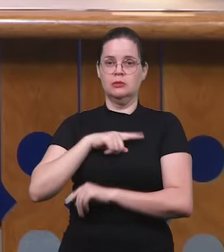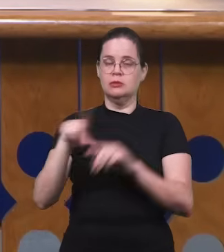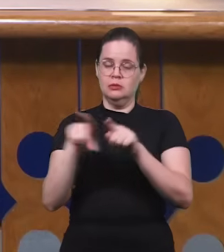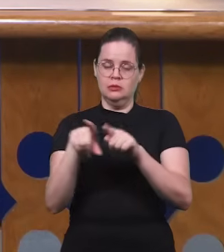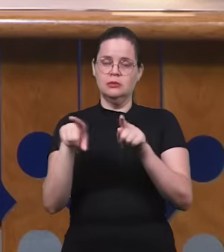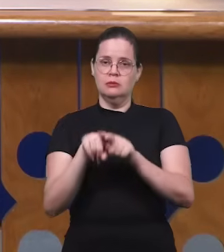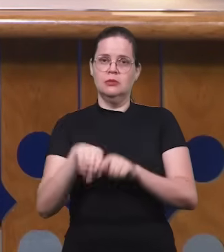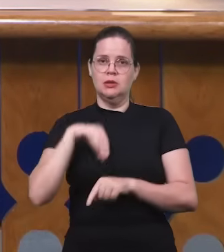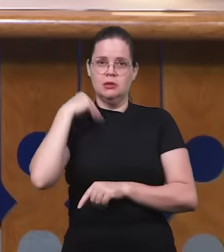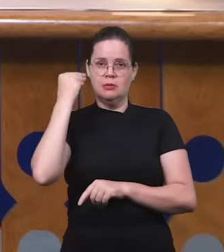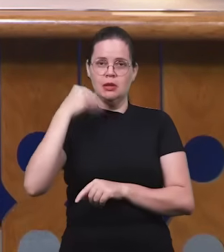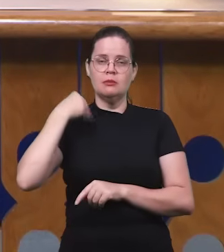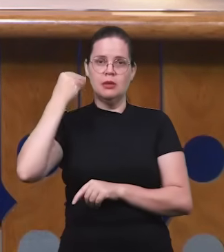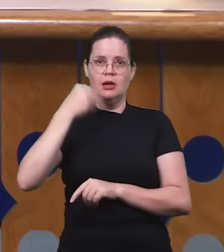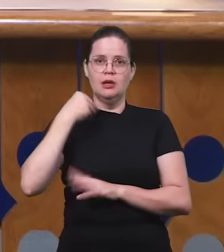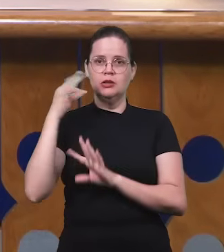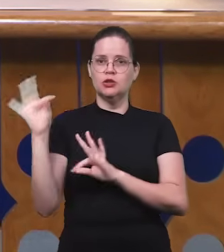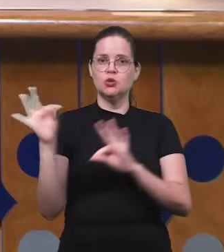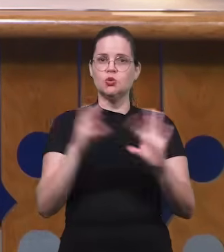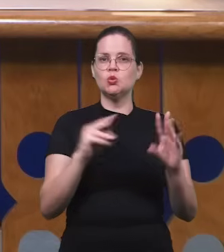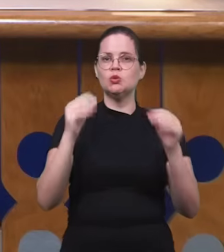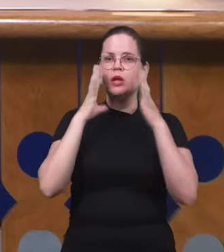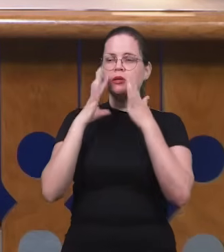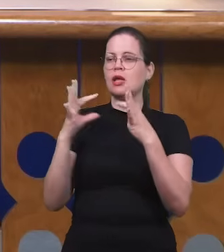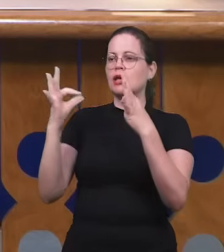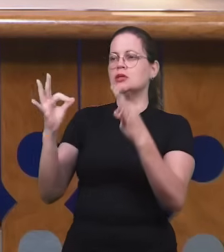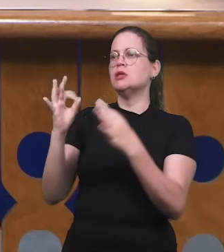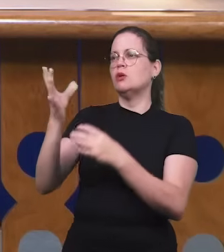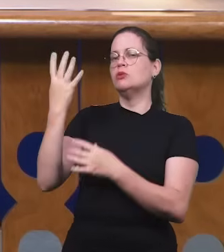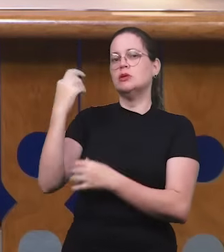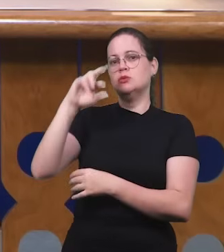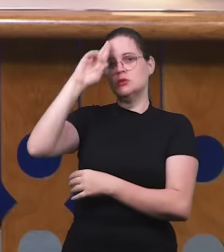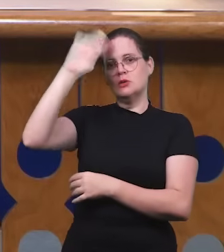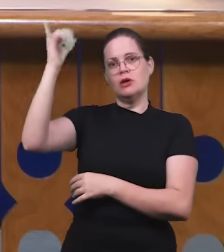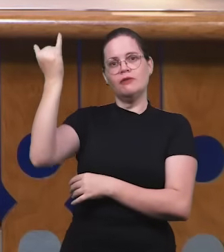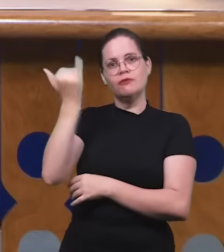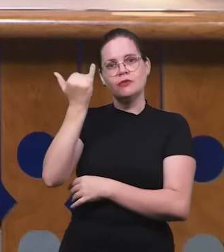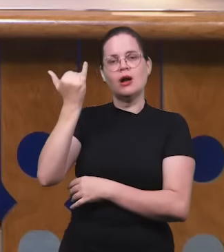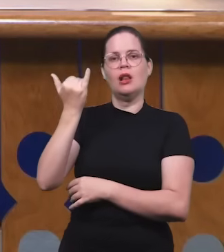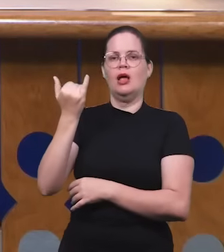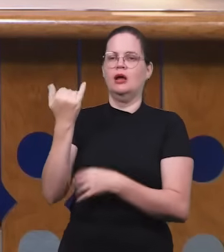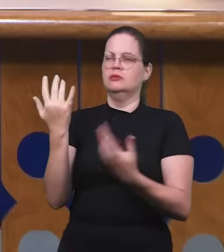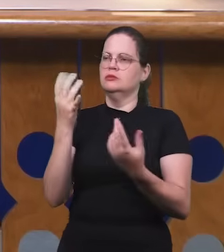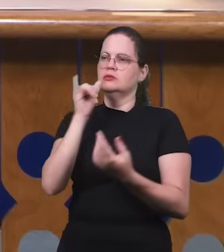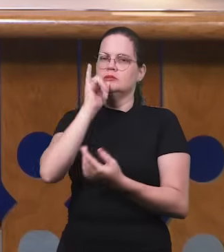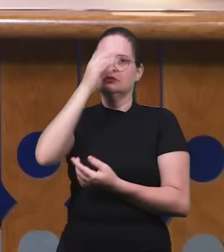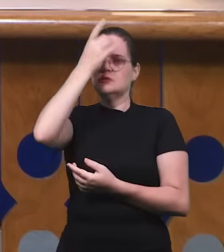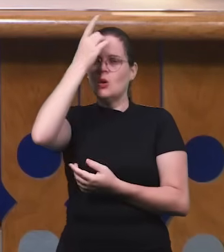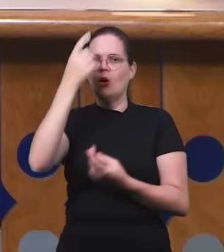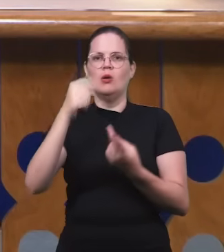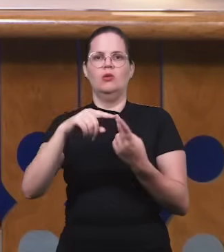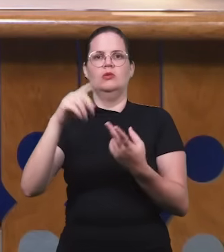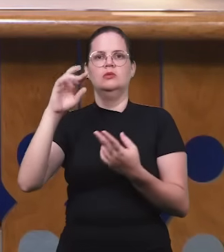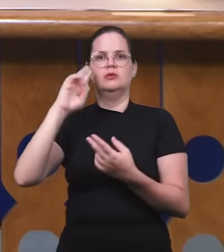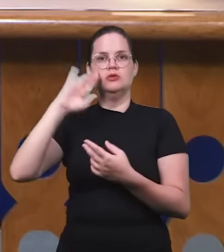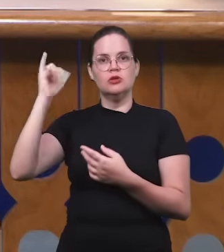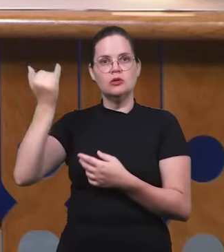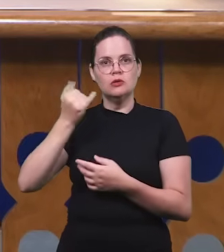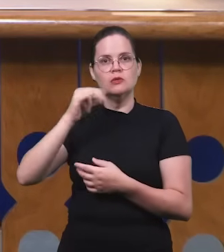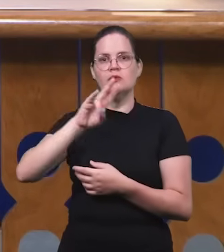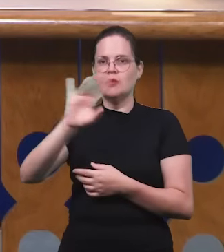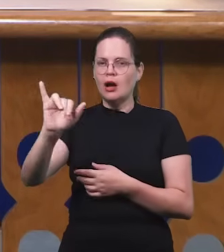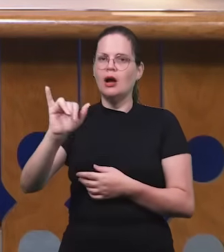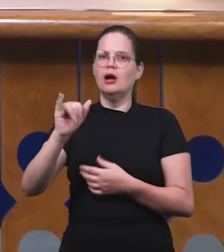né, a ouvir a voz do Senhor naquilo que é genuíno, num dom espiritual que vai realmente governar a sua